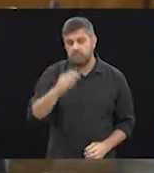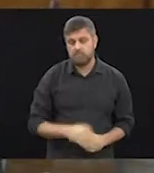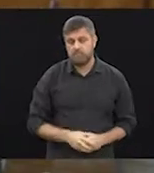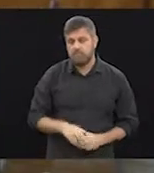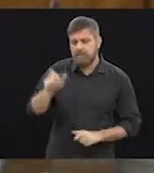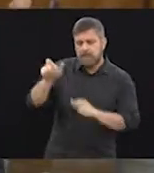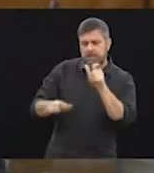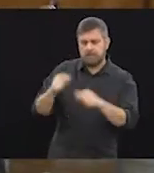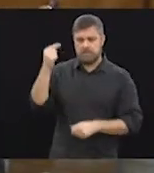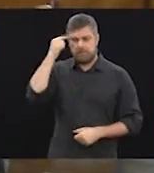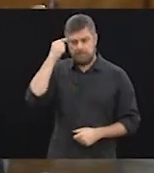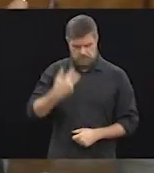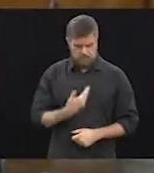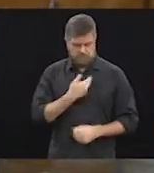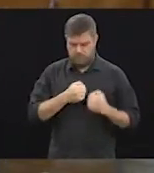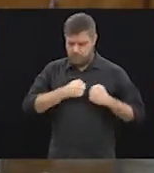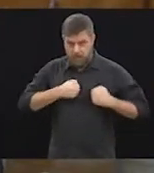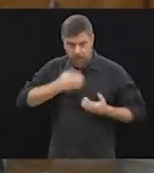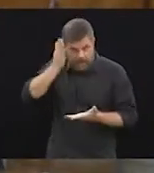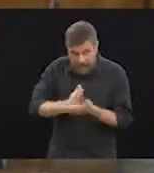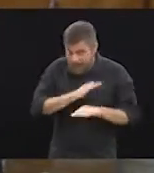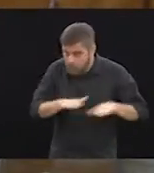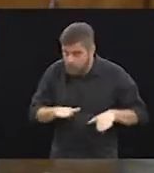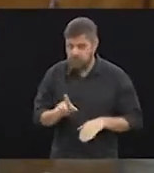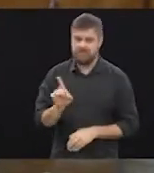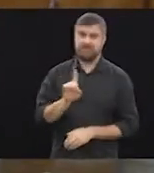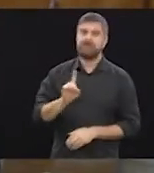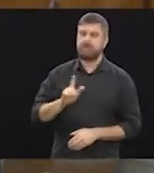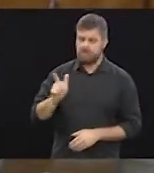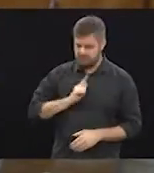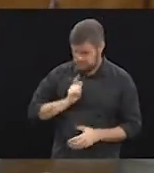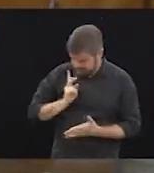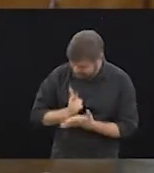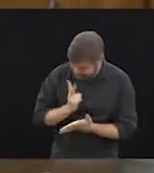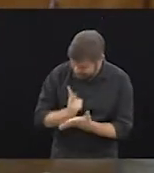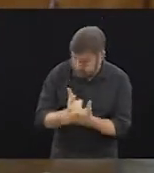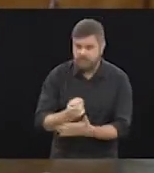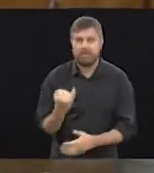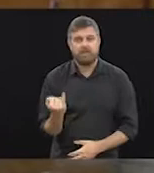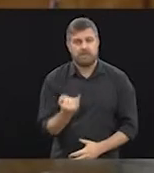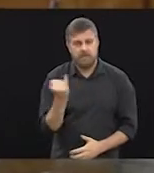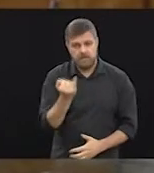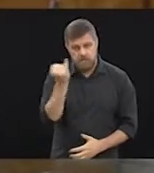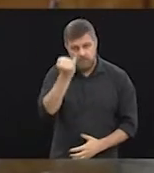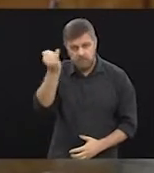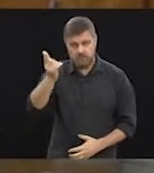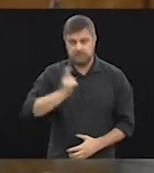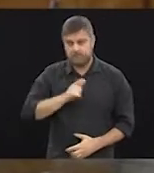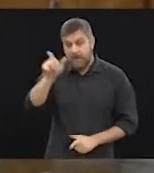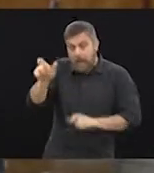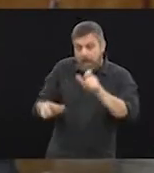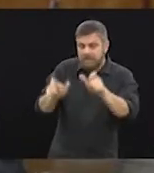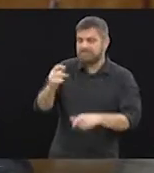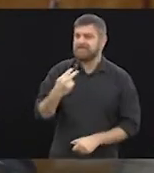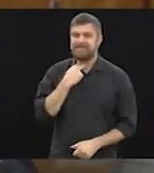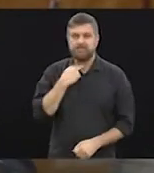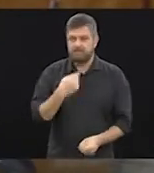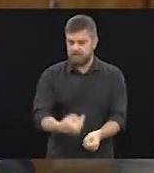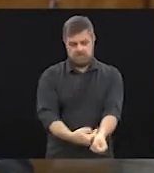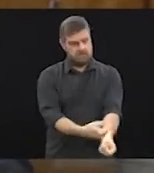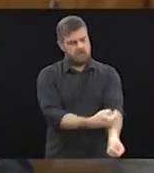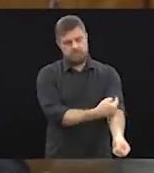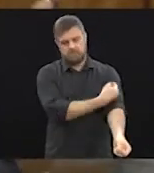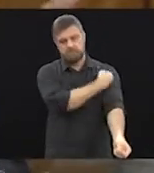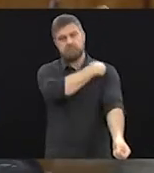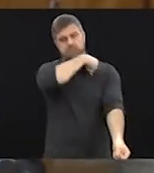algumas pessoas podem dizer, então acabou a cirurgia cardíaca, em hipótese alguma. A cirurgia cardíaca é extremamente importante. Existem casos que não são possíveis